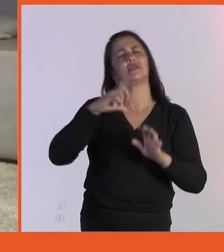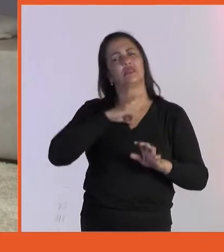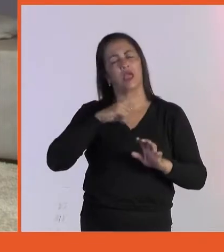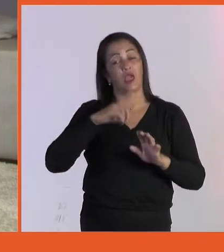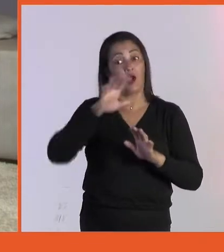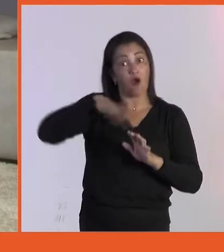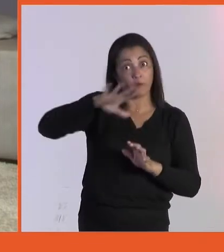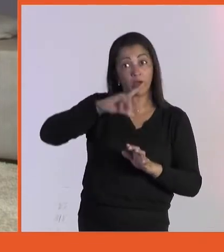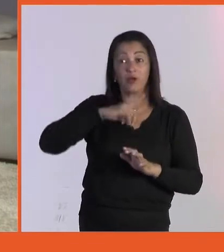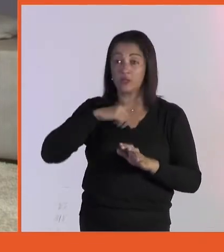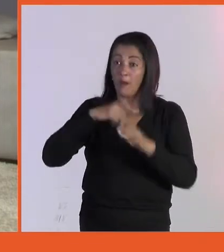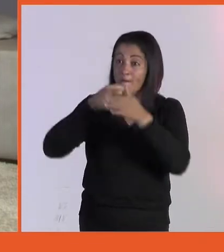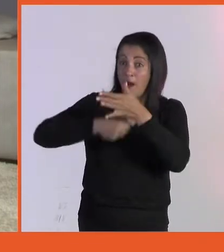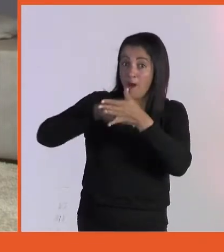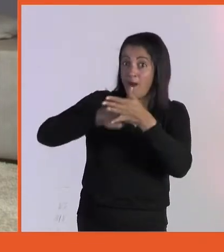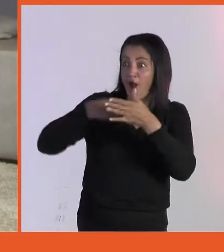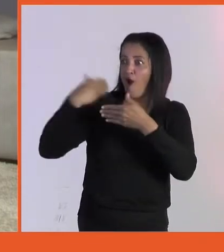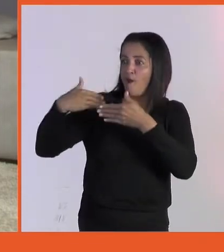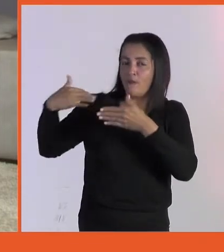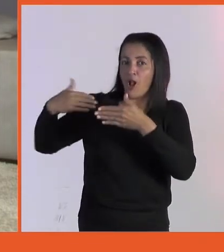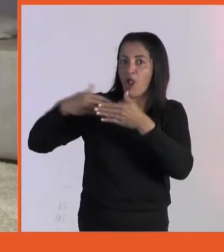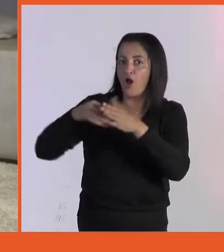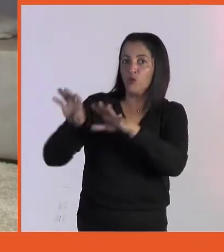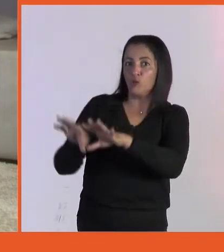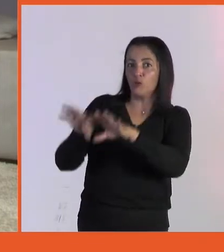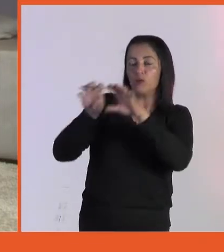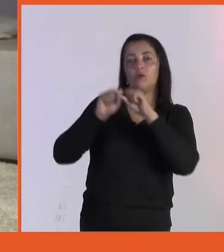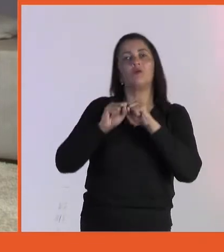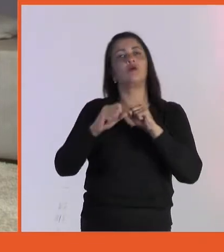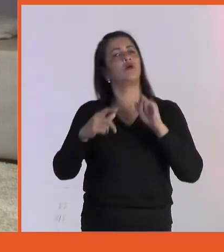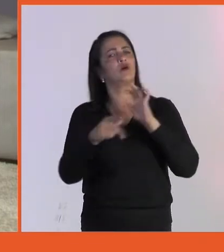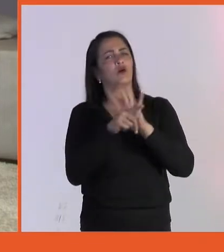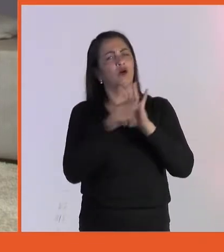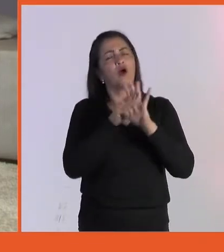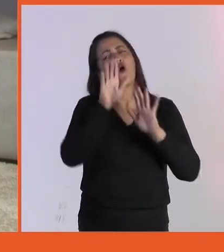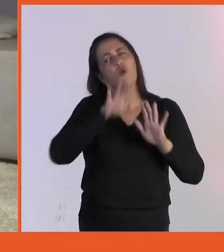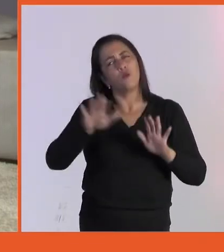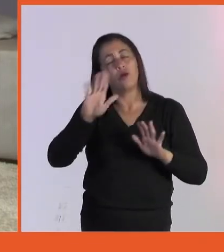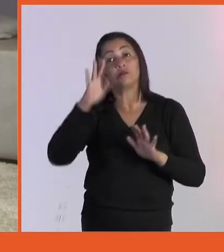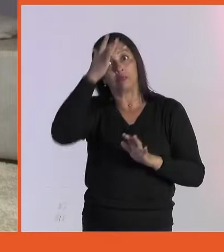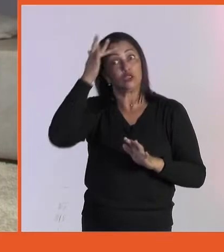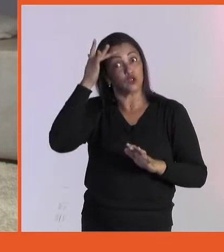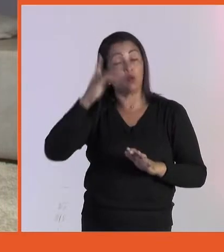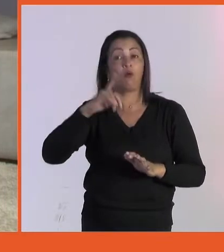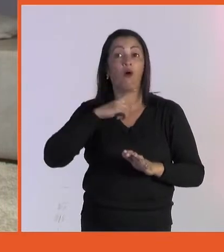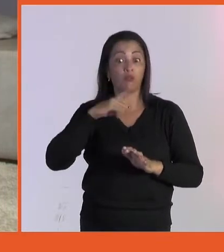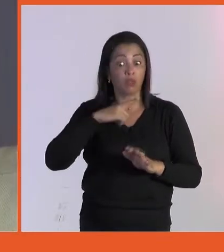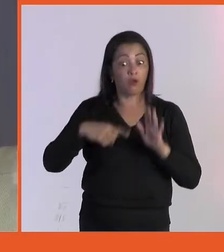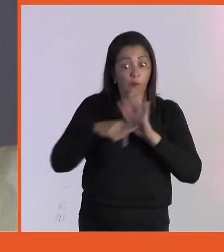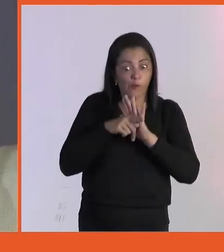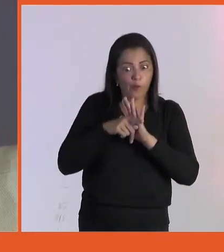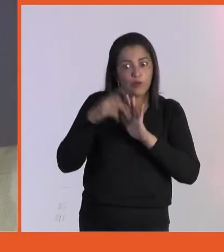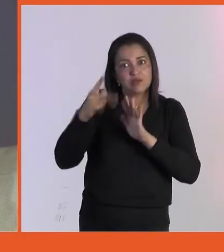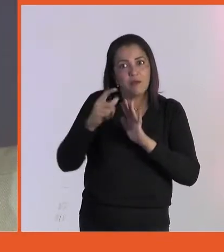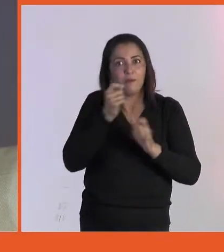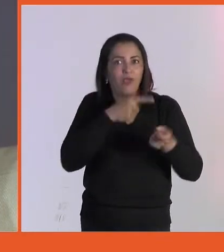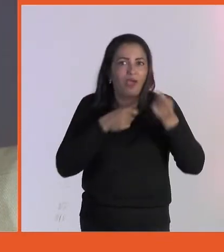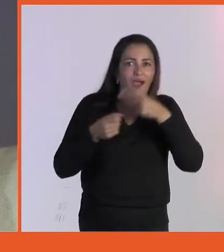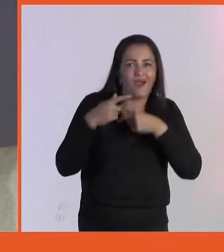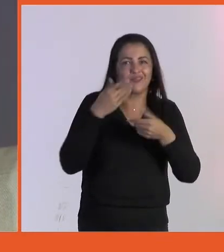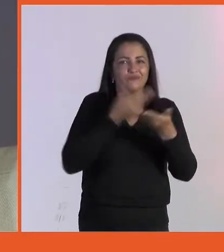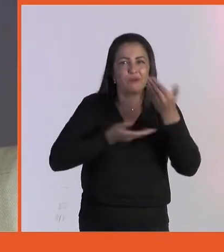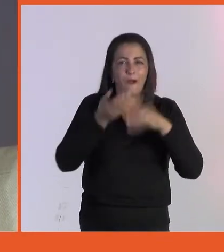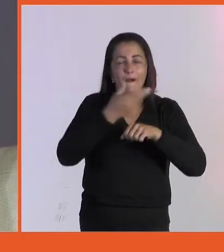era uma forma muito rápida de você conseguir seguidores na época. Todo mundo se identificava ali com o seu meme, compartilhava, ria, se